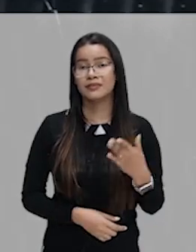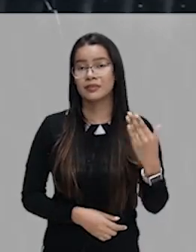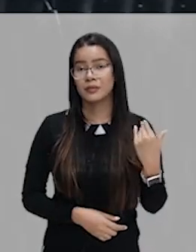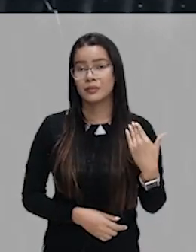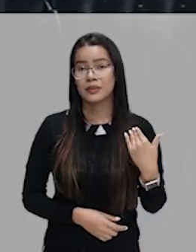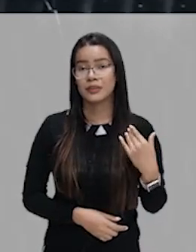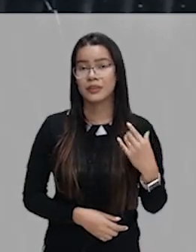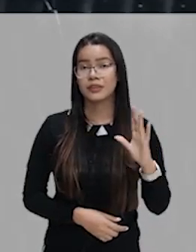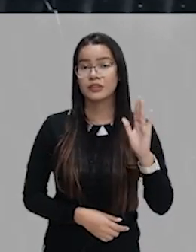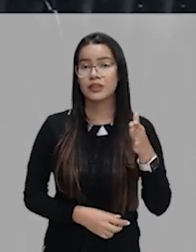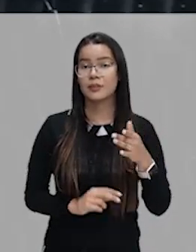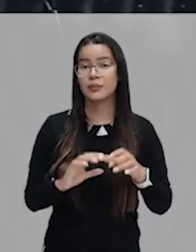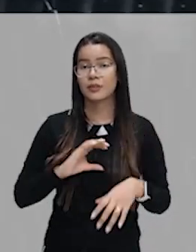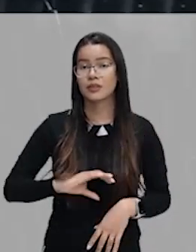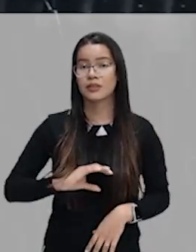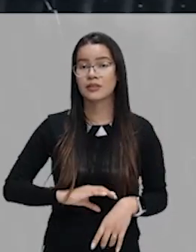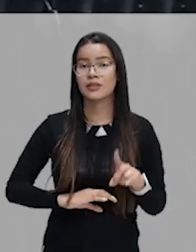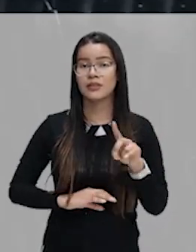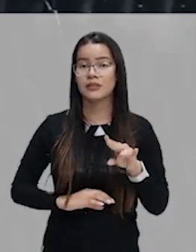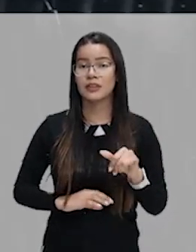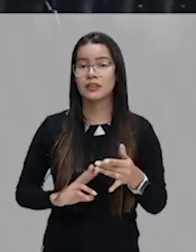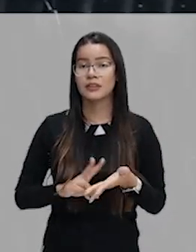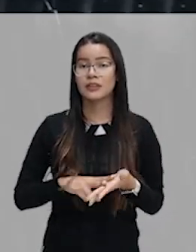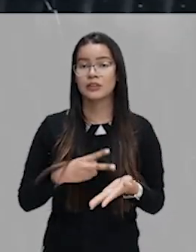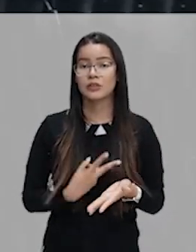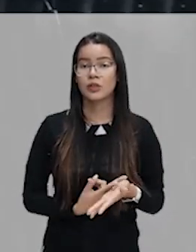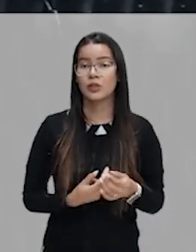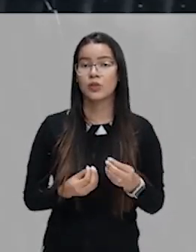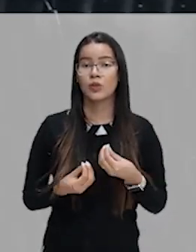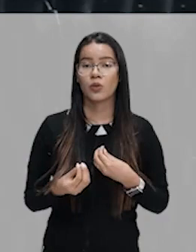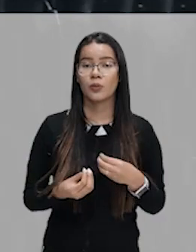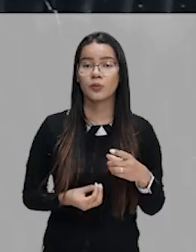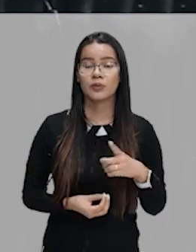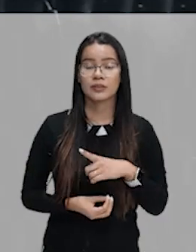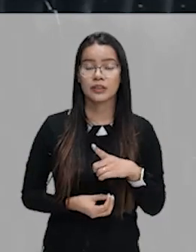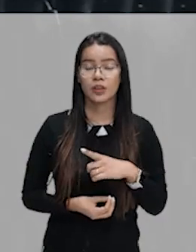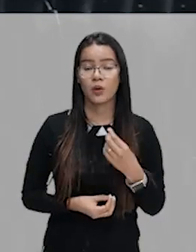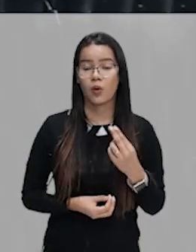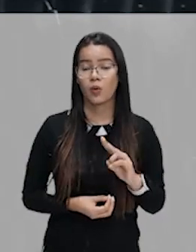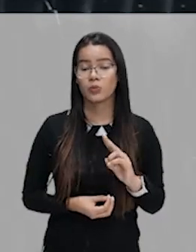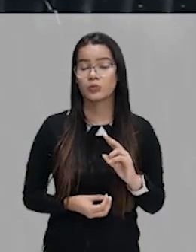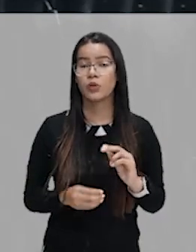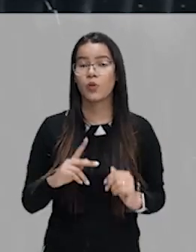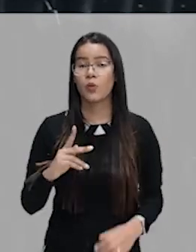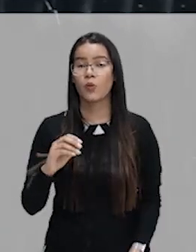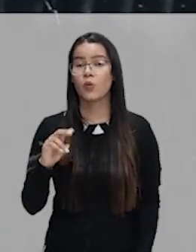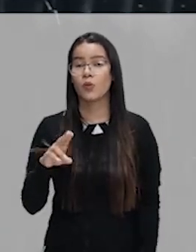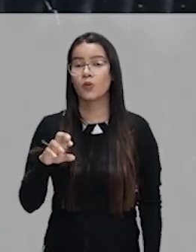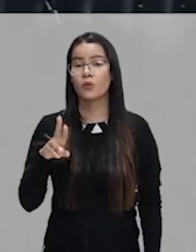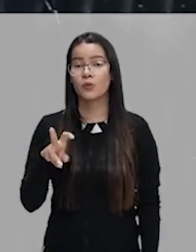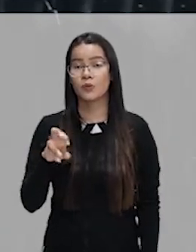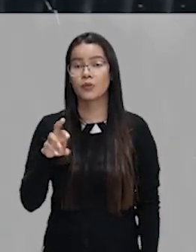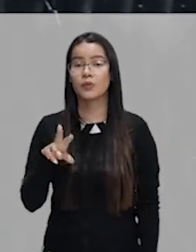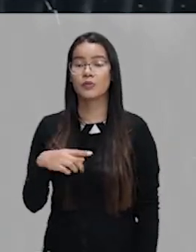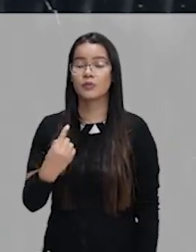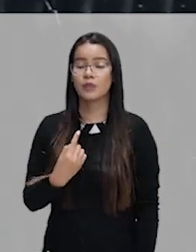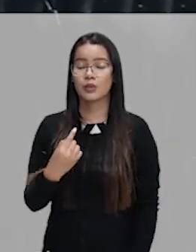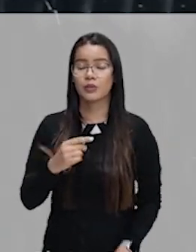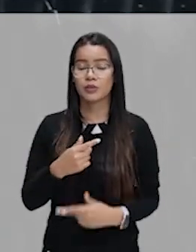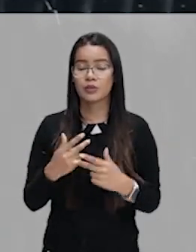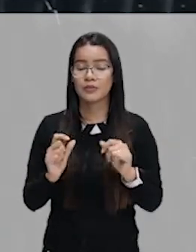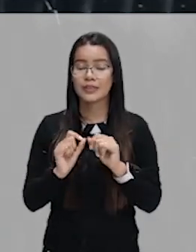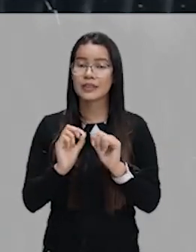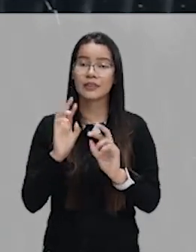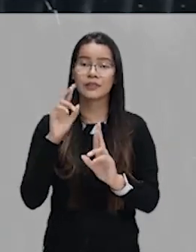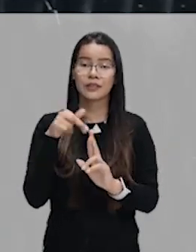passado. Em português, você vai poder traduzir isso como havia ou houve alguma coisa, fazendo referência